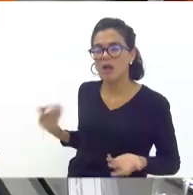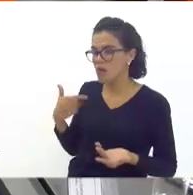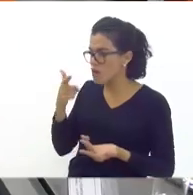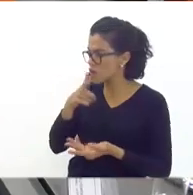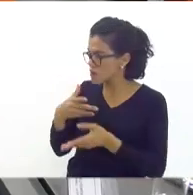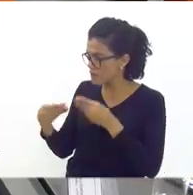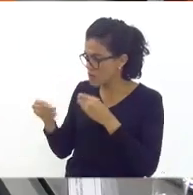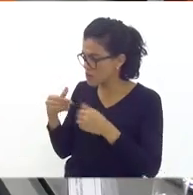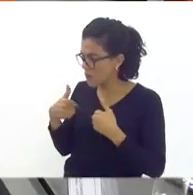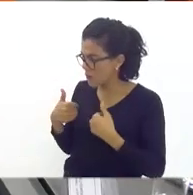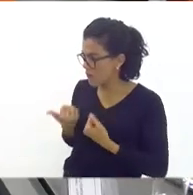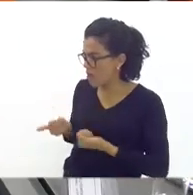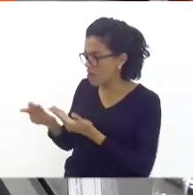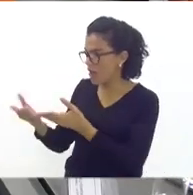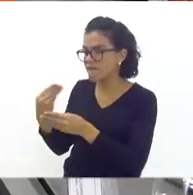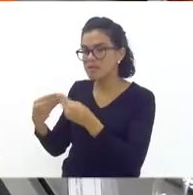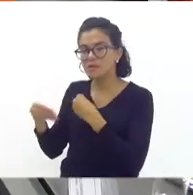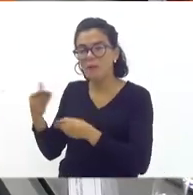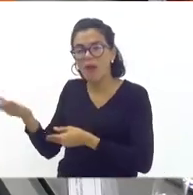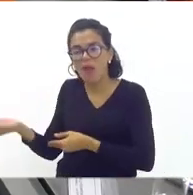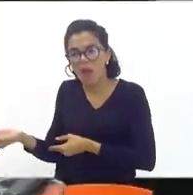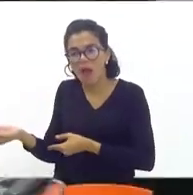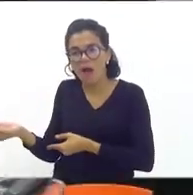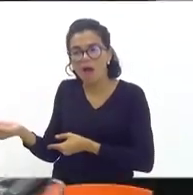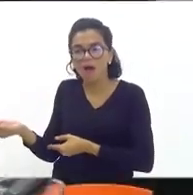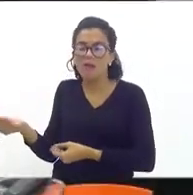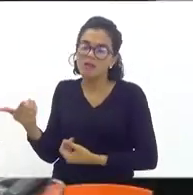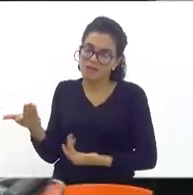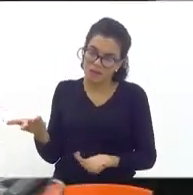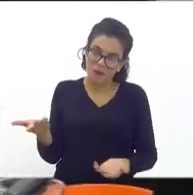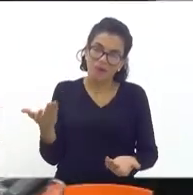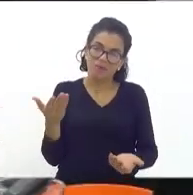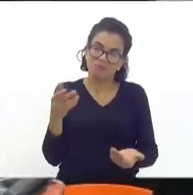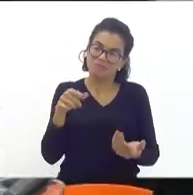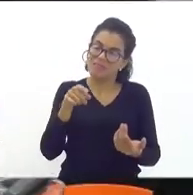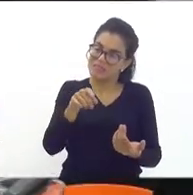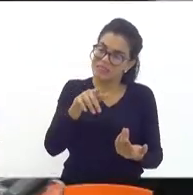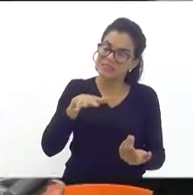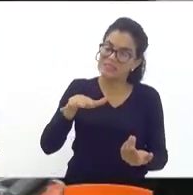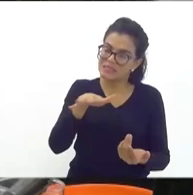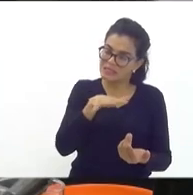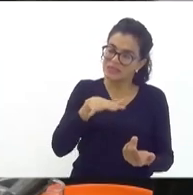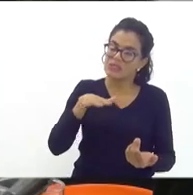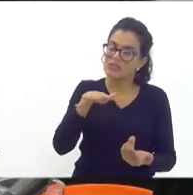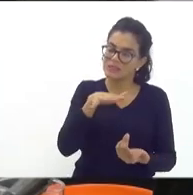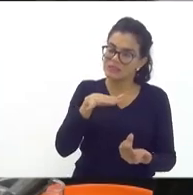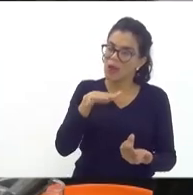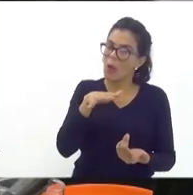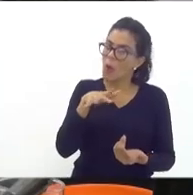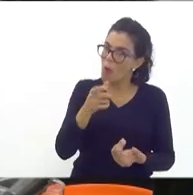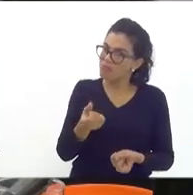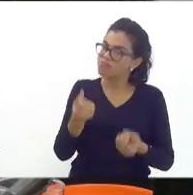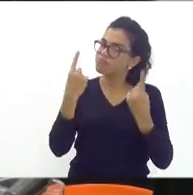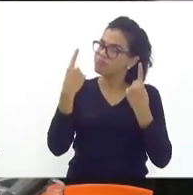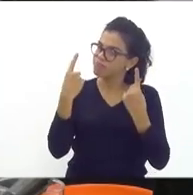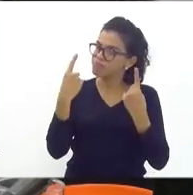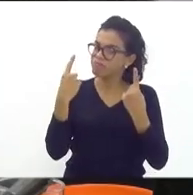presidente então assim isso me causa uma estranheza